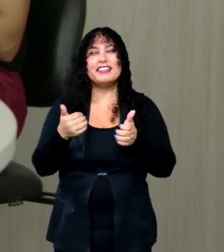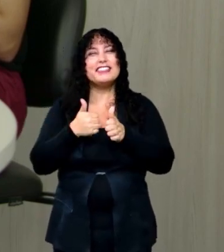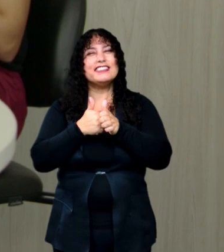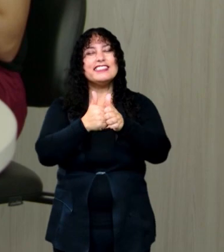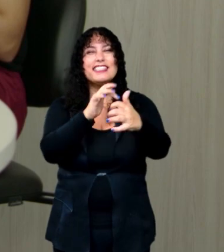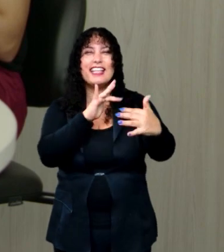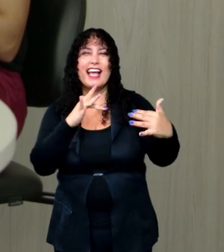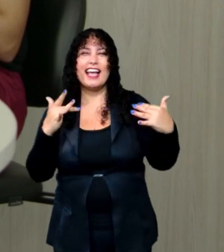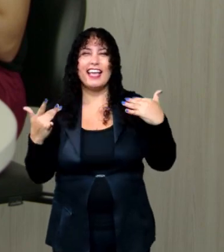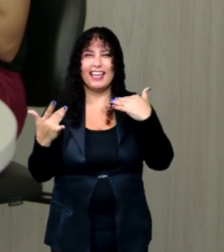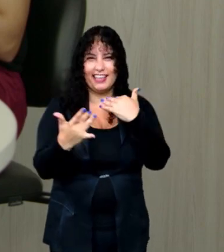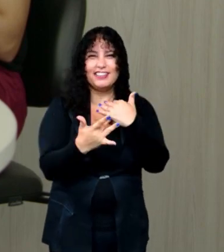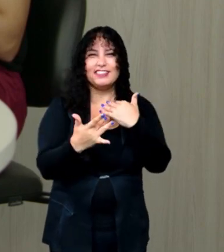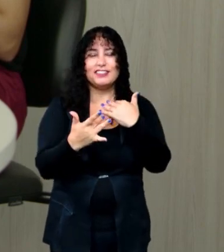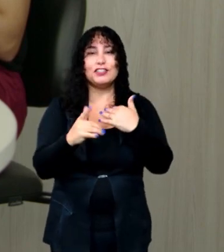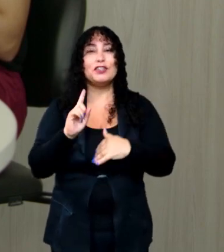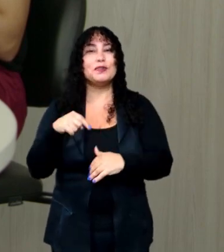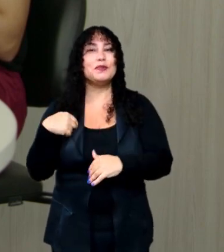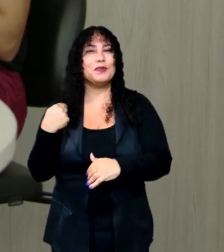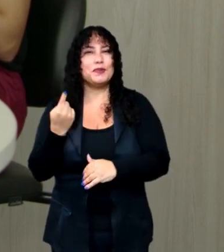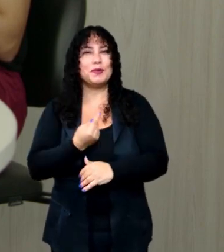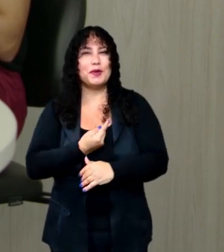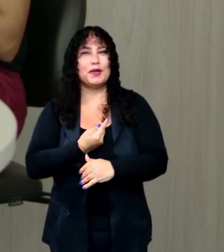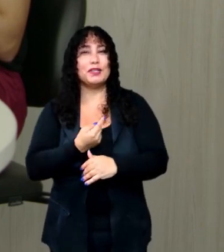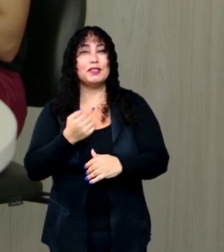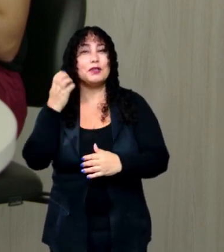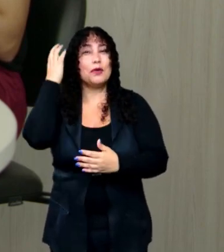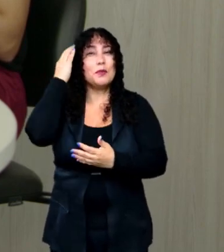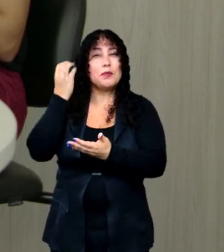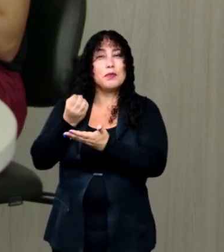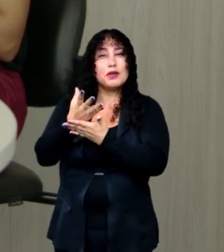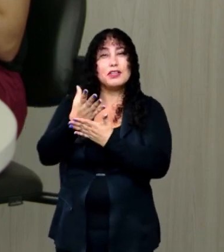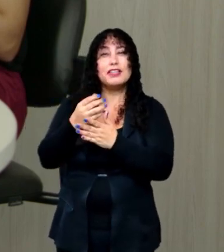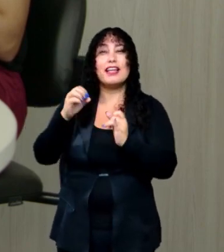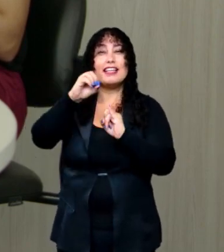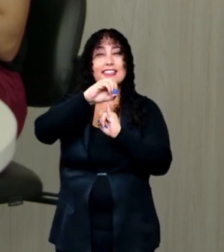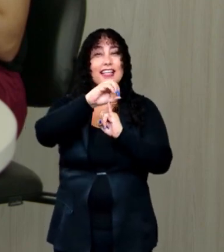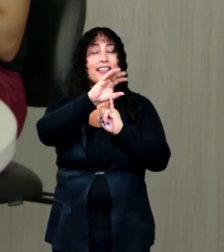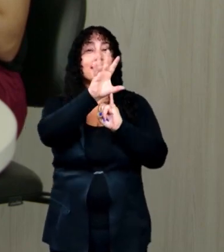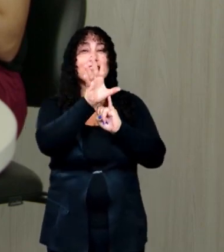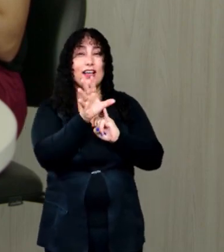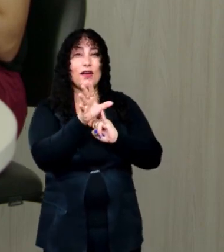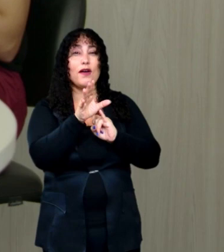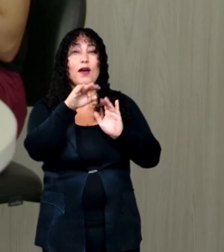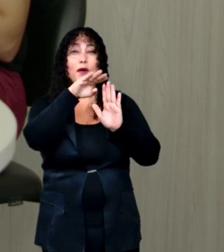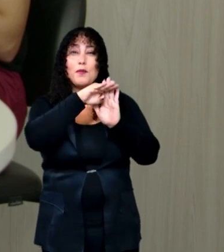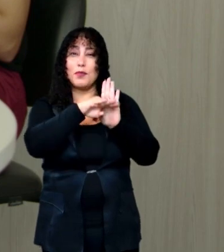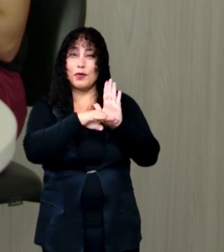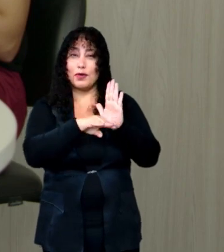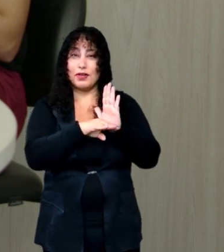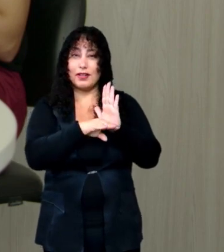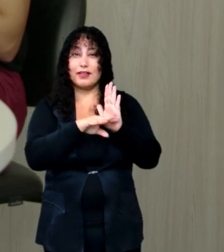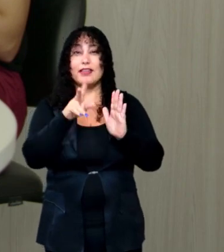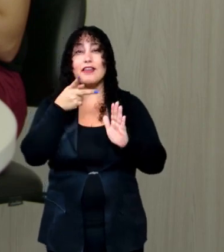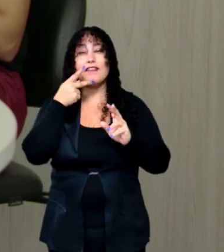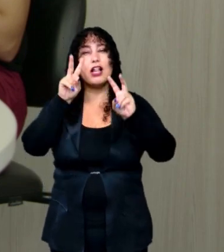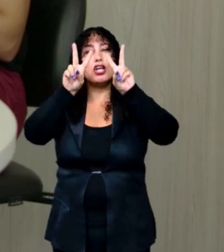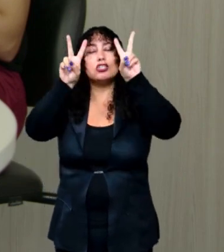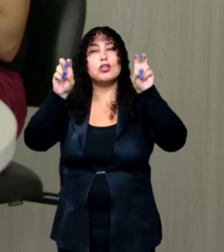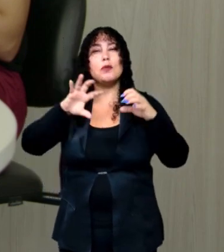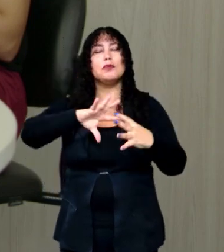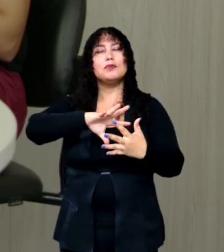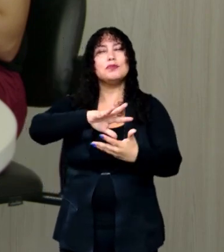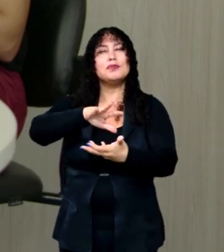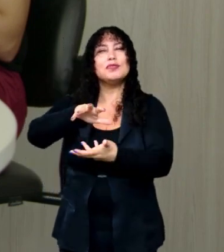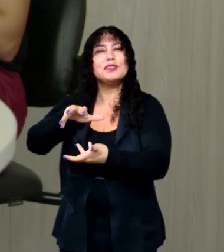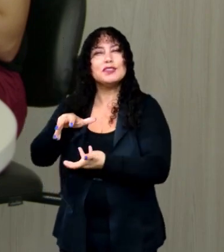redes sociais. O podcast Estação IFB, ele é um programa que fala sobre o nosso